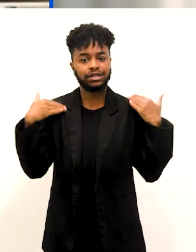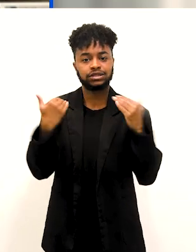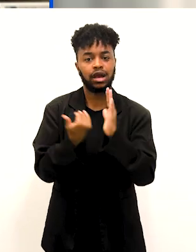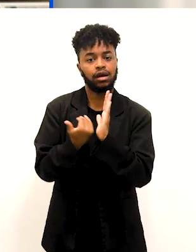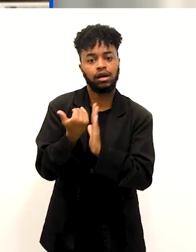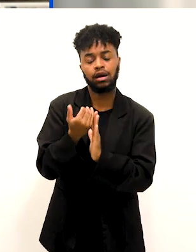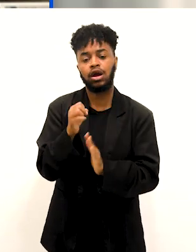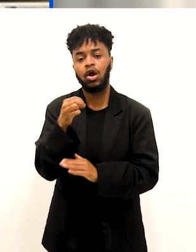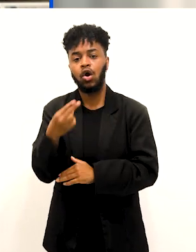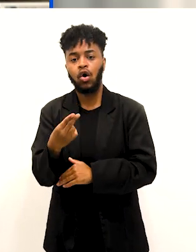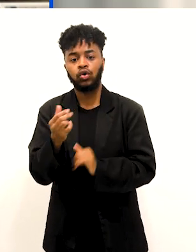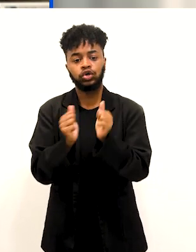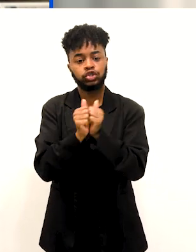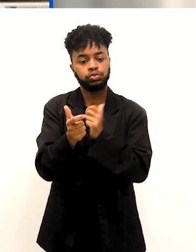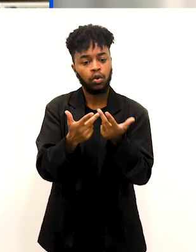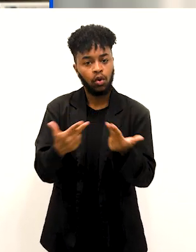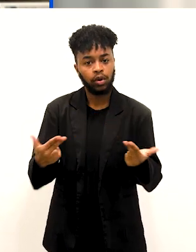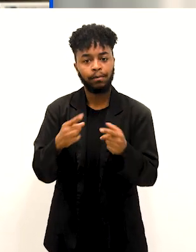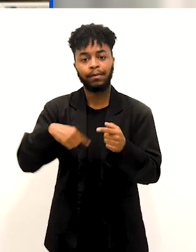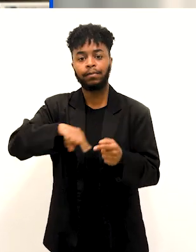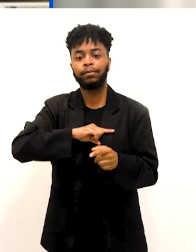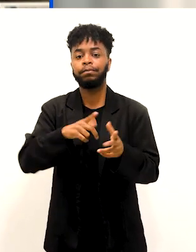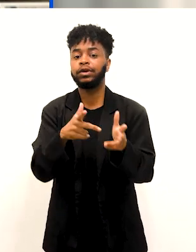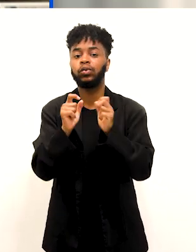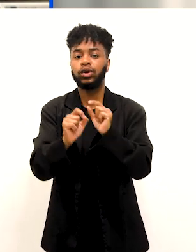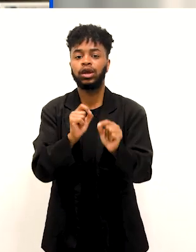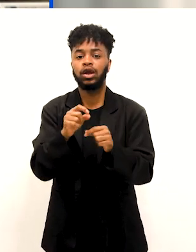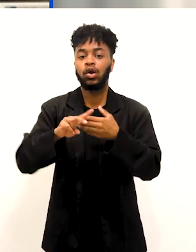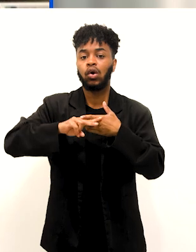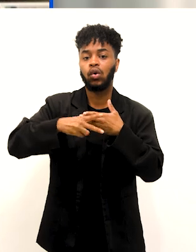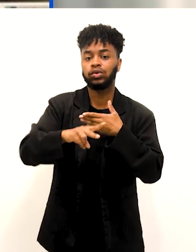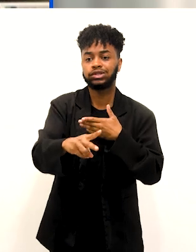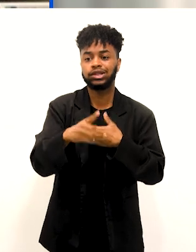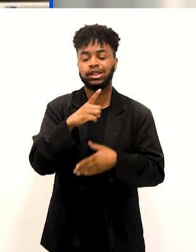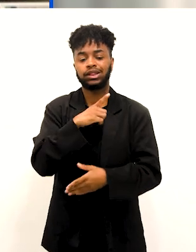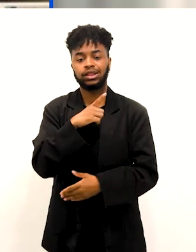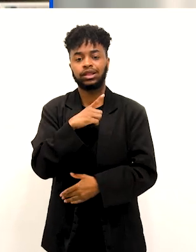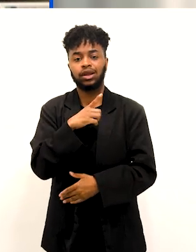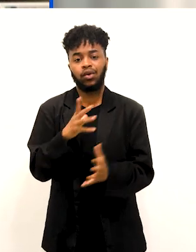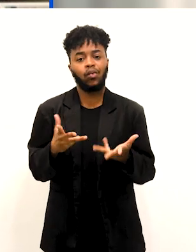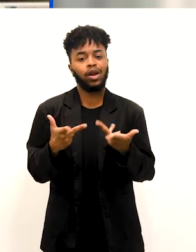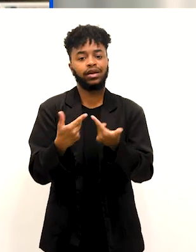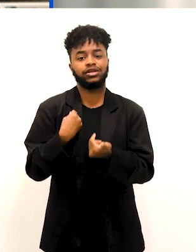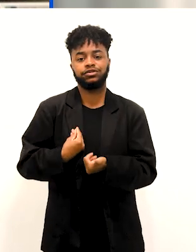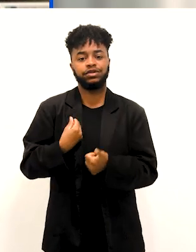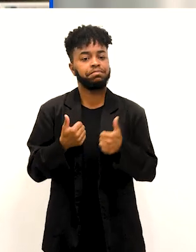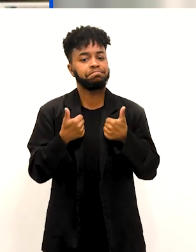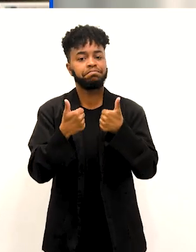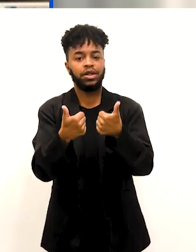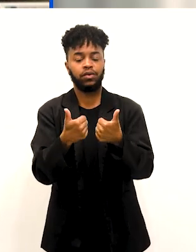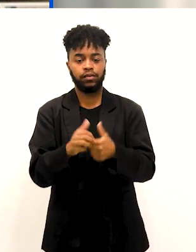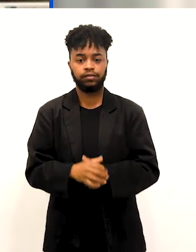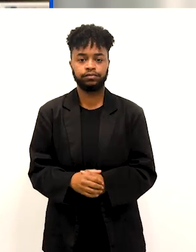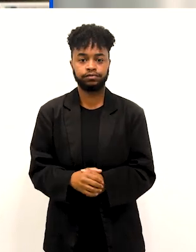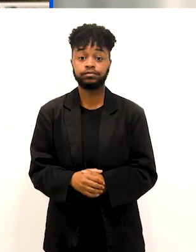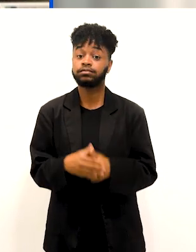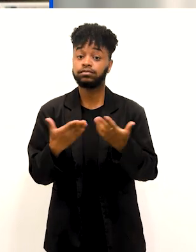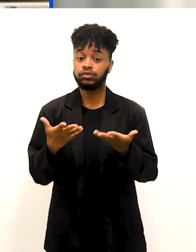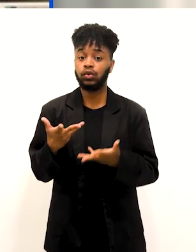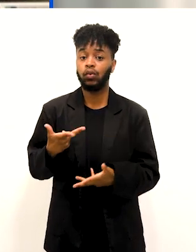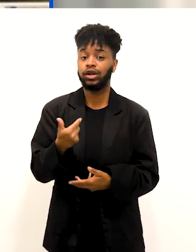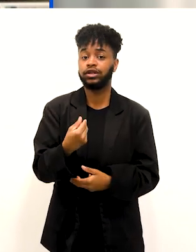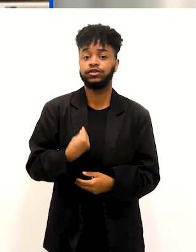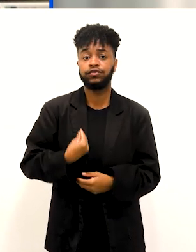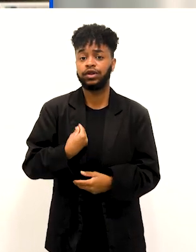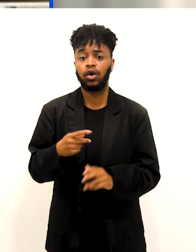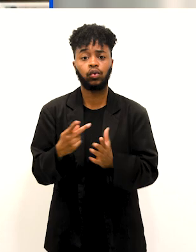frequência, presentear com mais frequência, e a gente consegue perceber que, como consequência do minimalismo, surge uma grande qualidade de vida. E essa qualidade de